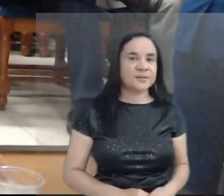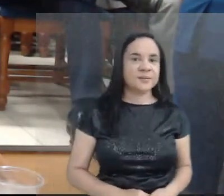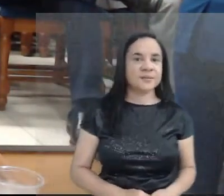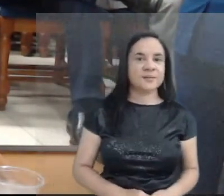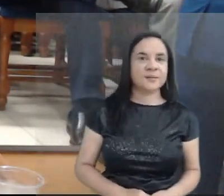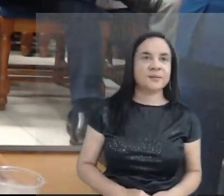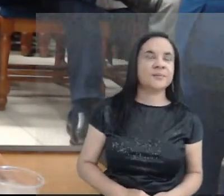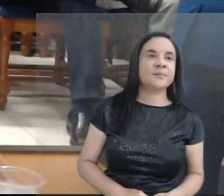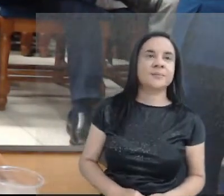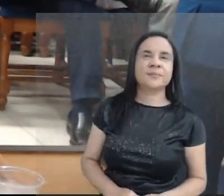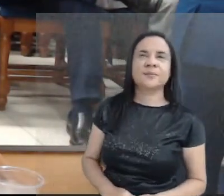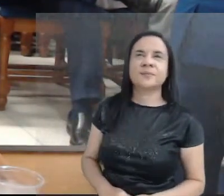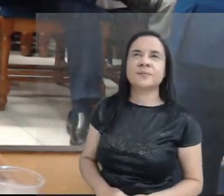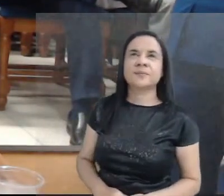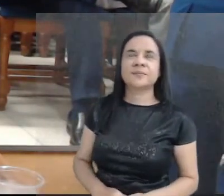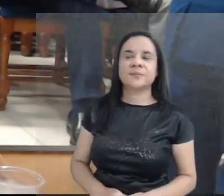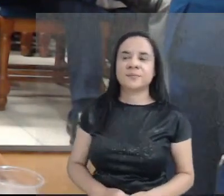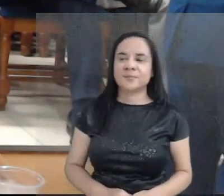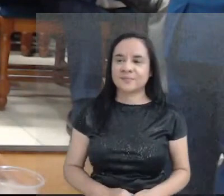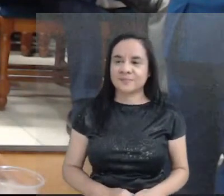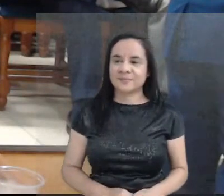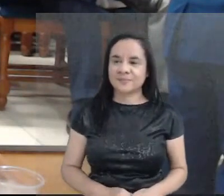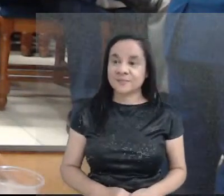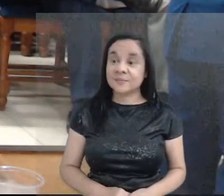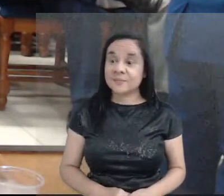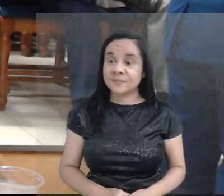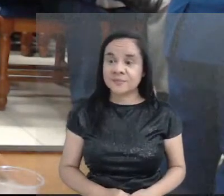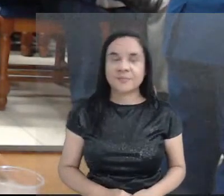como se trata de um culto de Santa Ceia,